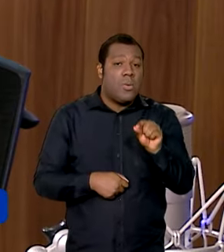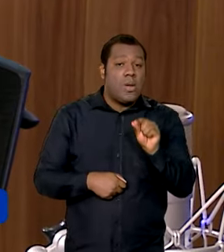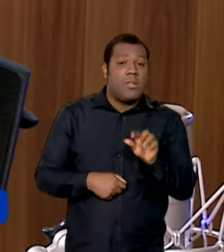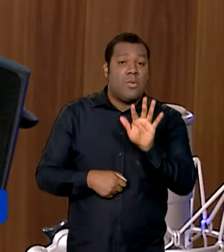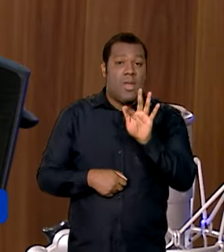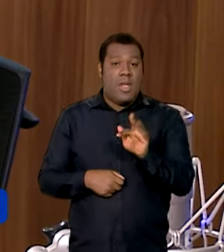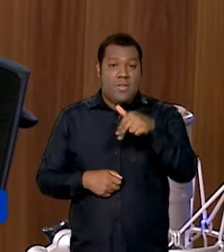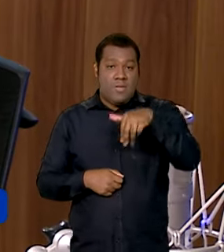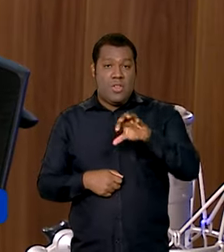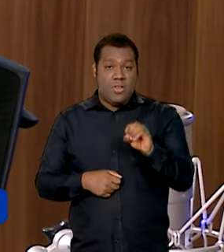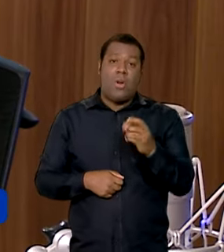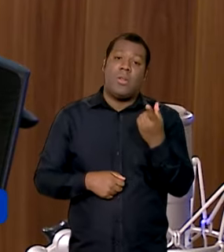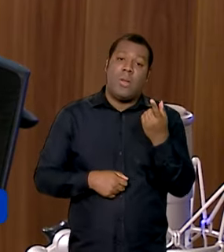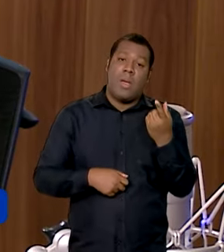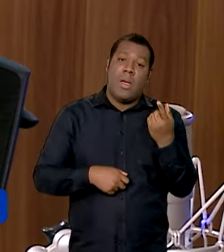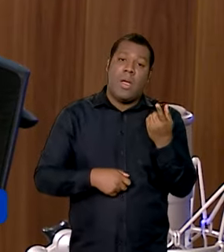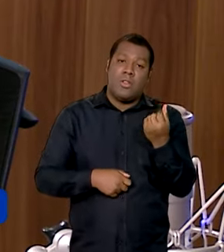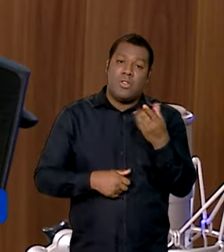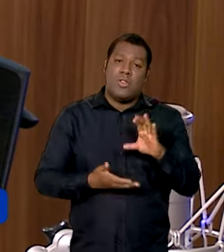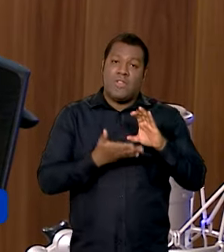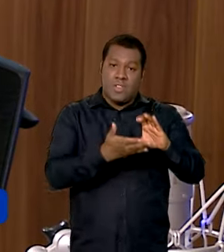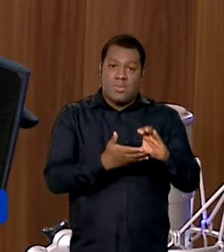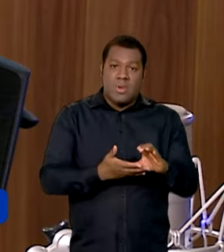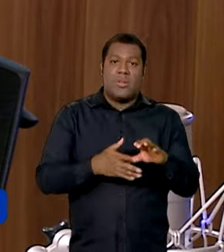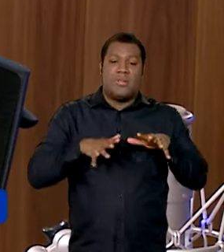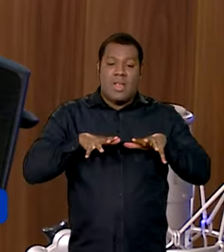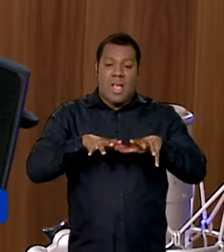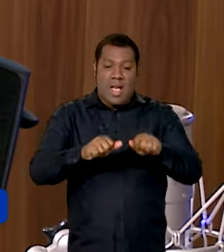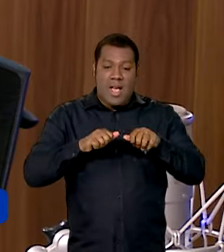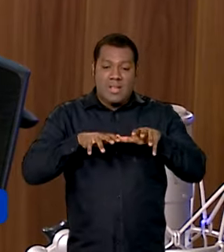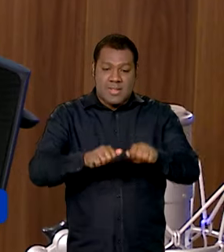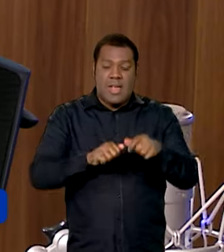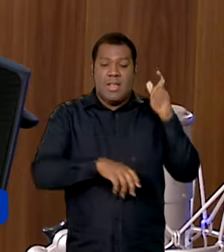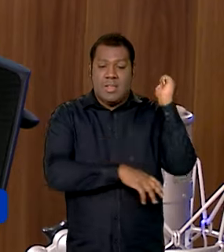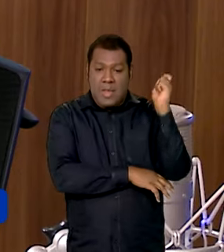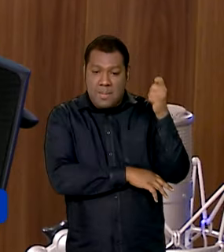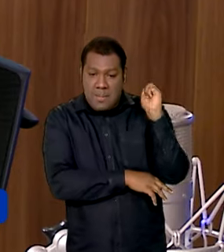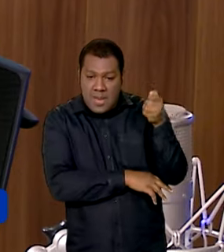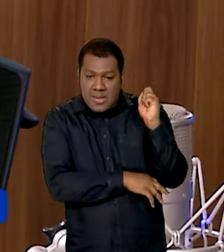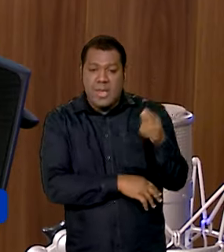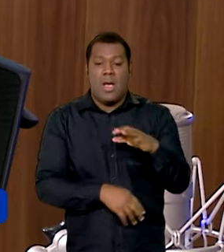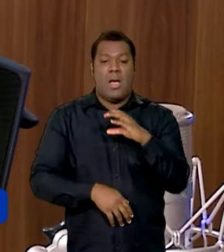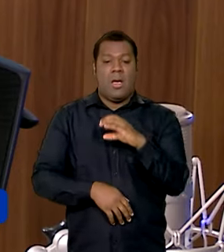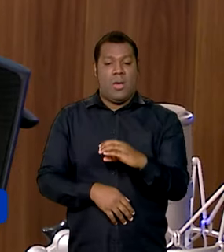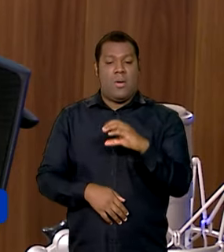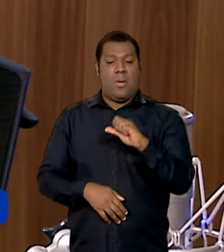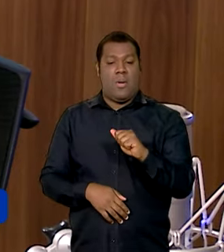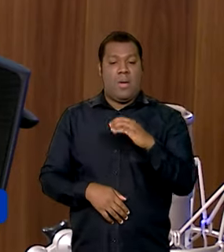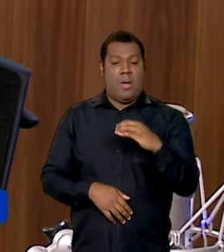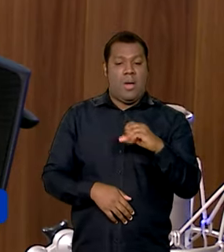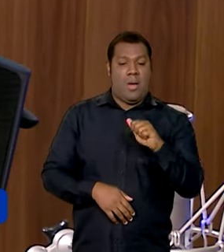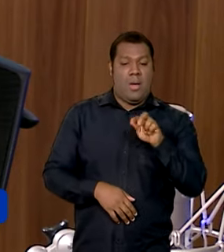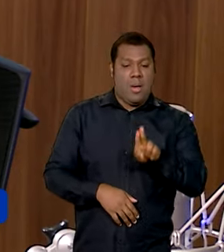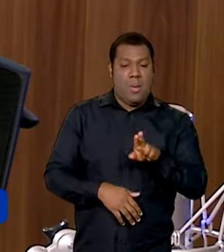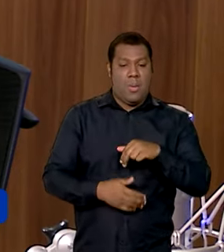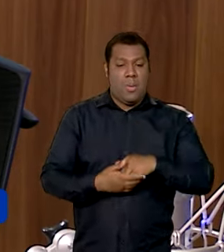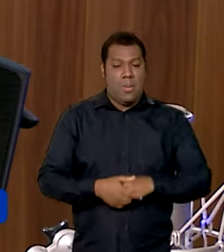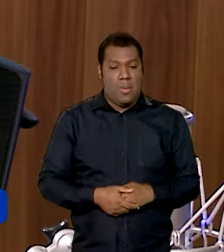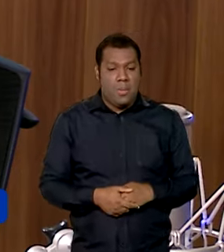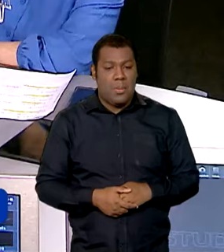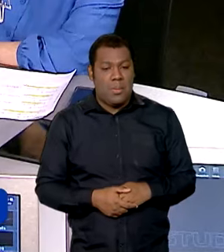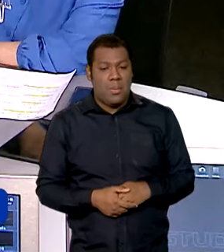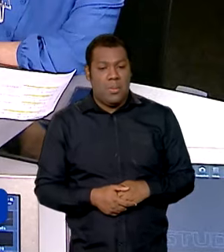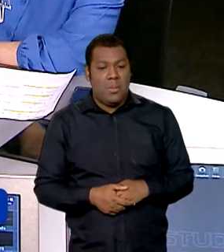recurso para sair pro Cacau pro pescado paraa pisicultura para para para e